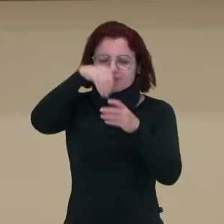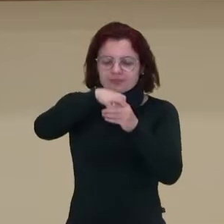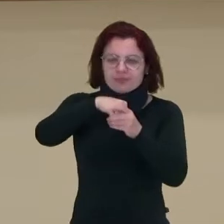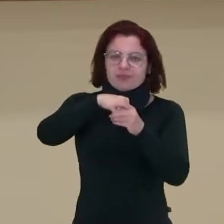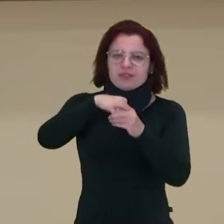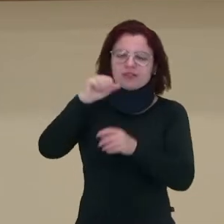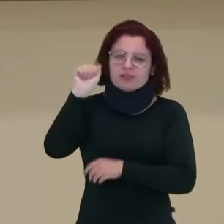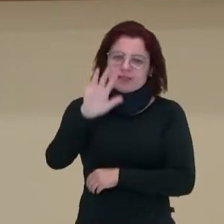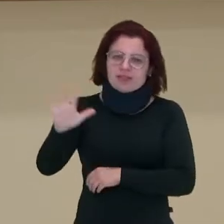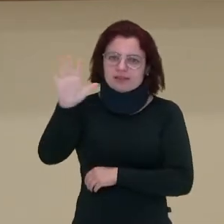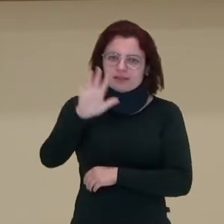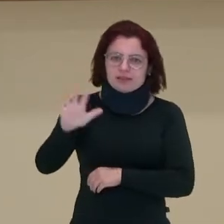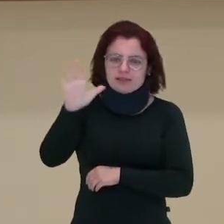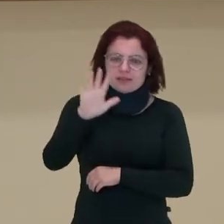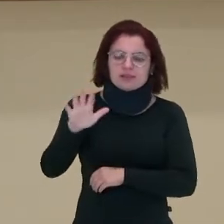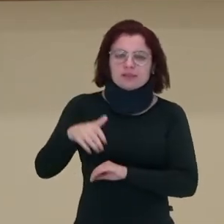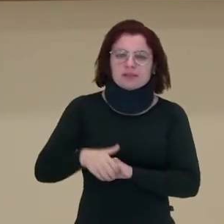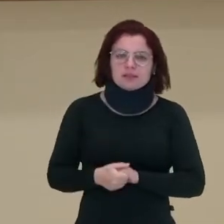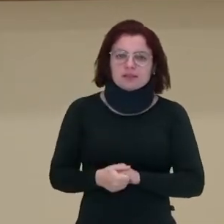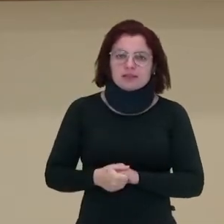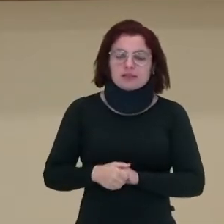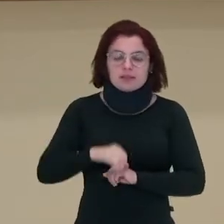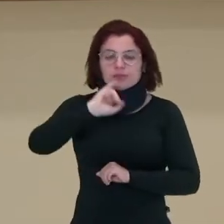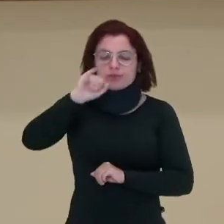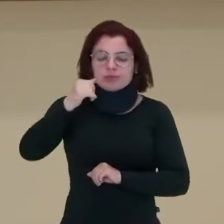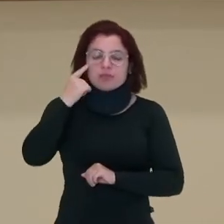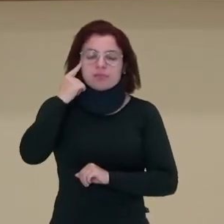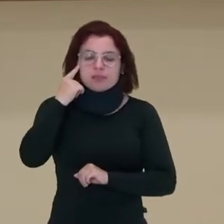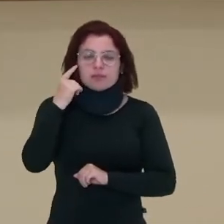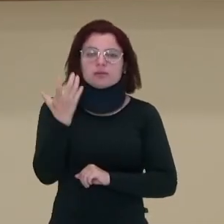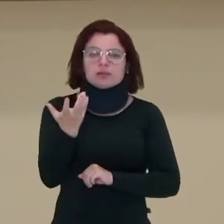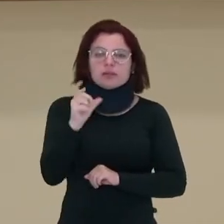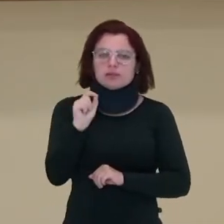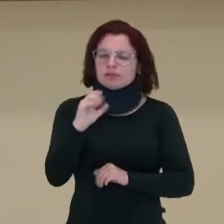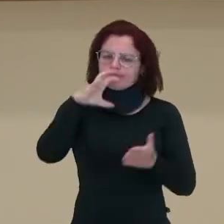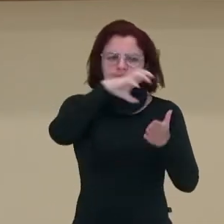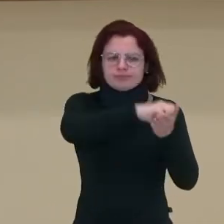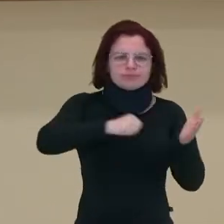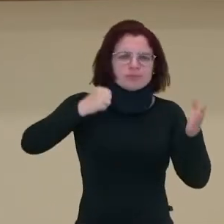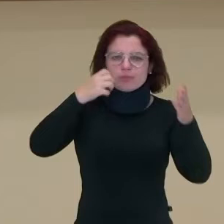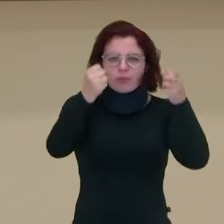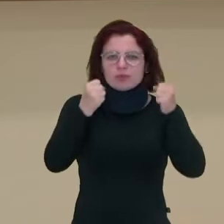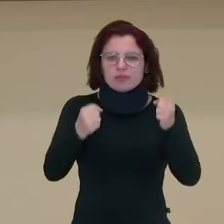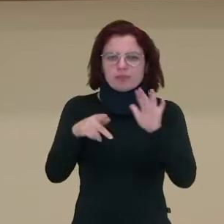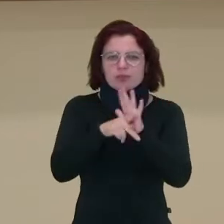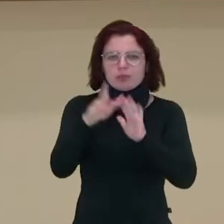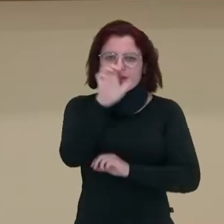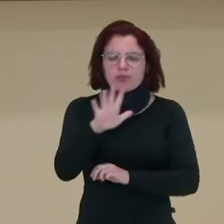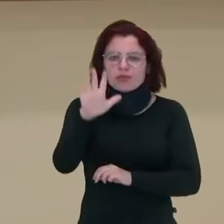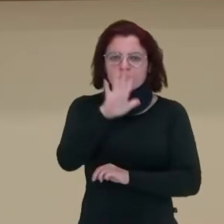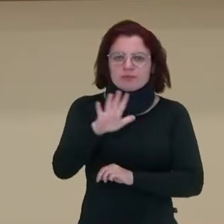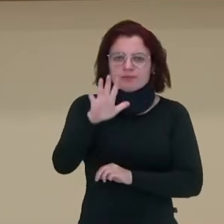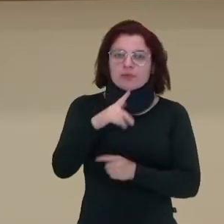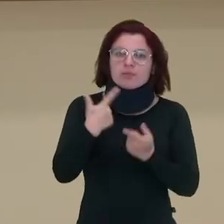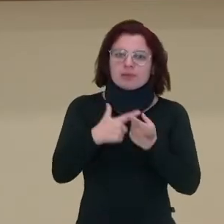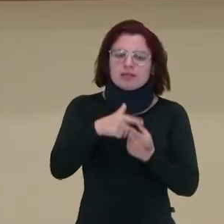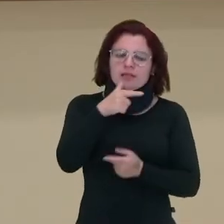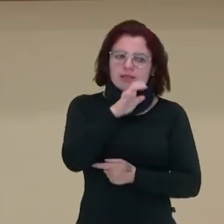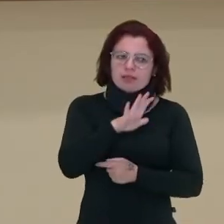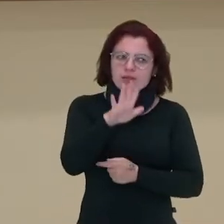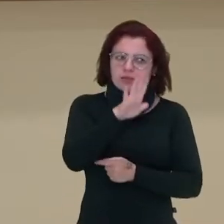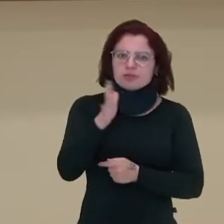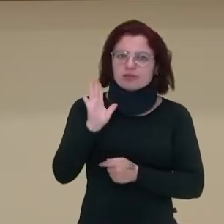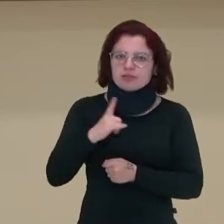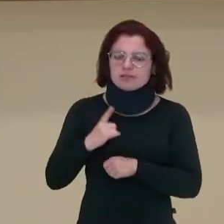continente asiático. A intenção do Japão era tomar essas colônias que já haviam sido dominadas